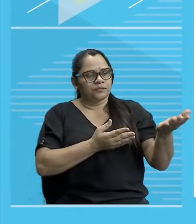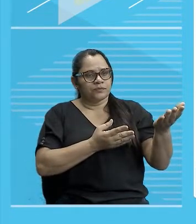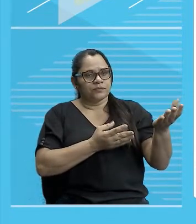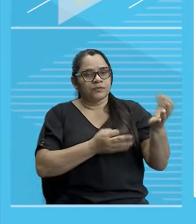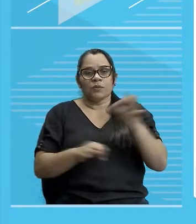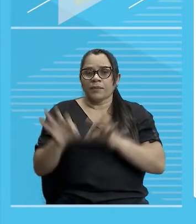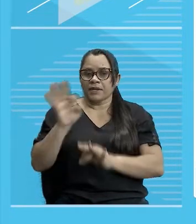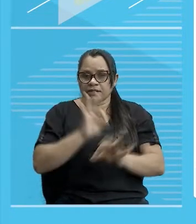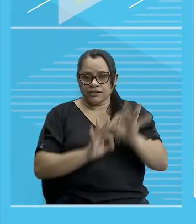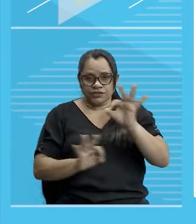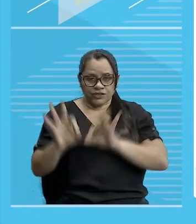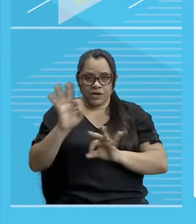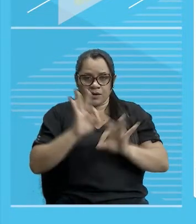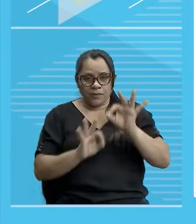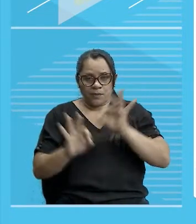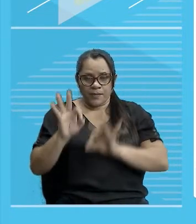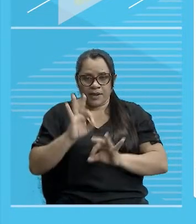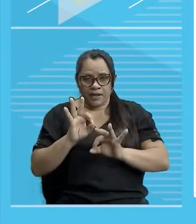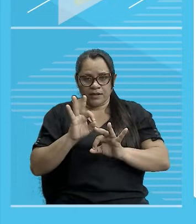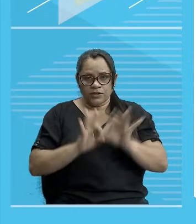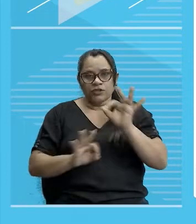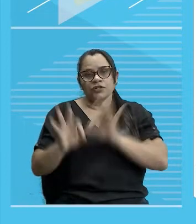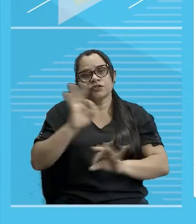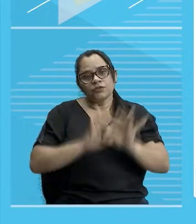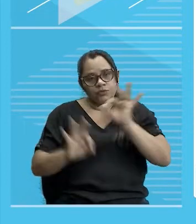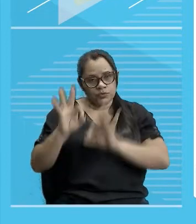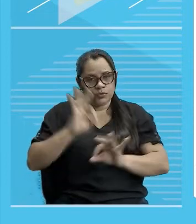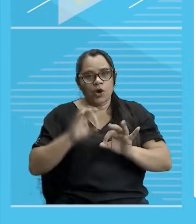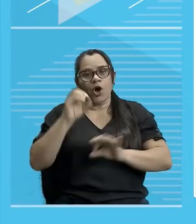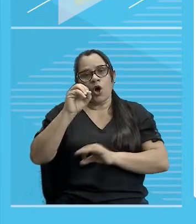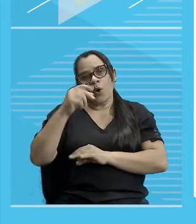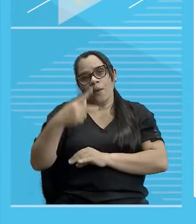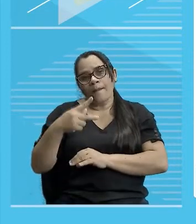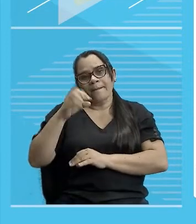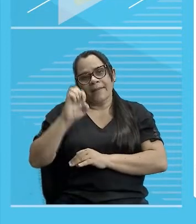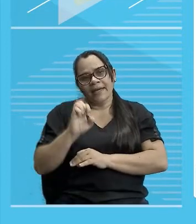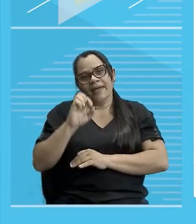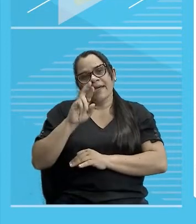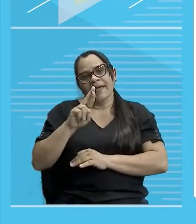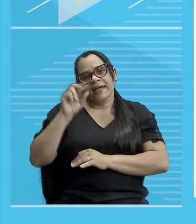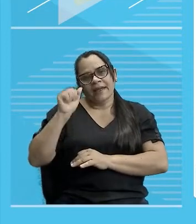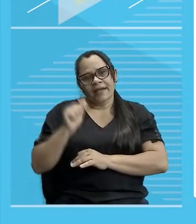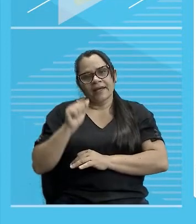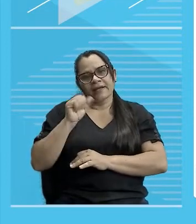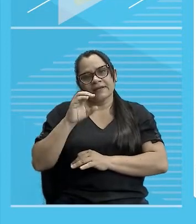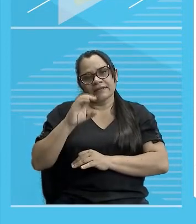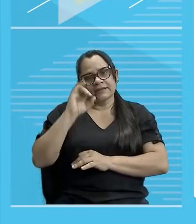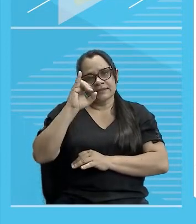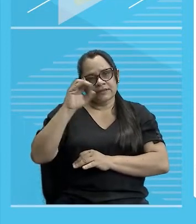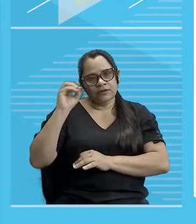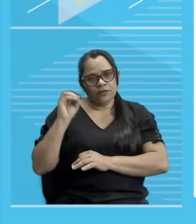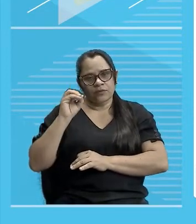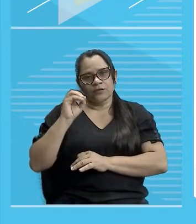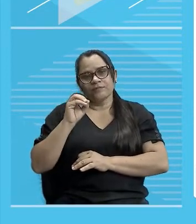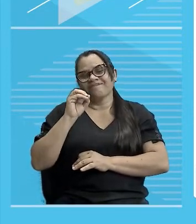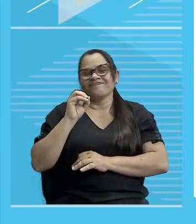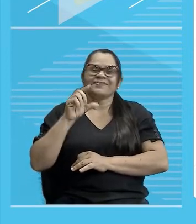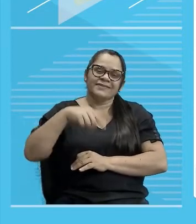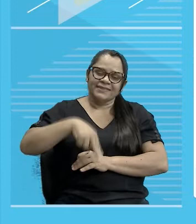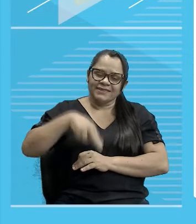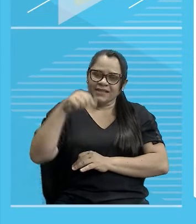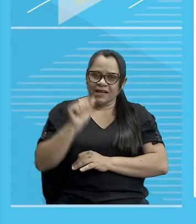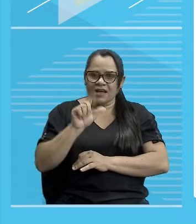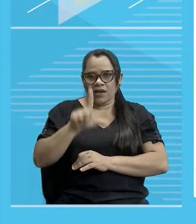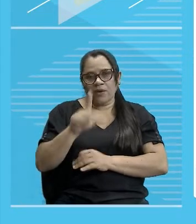então plano operacional é subdividido até atingir um nível de